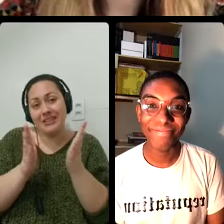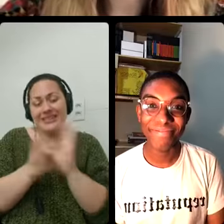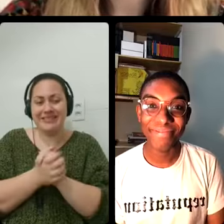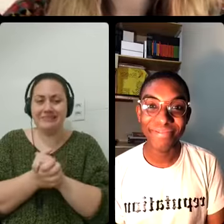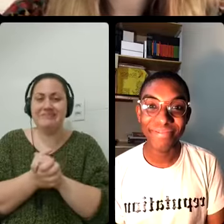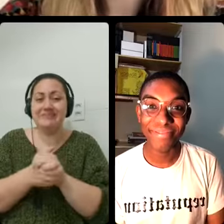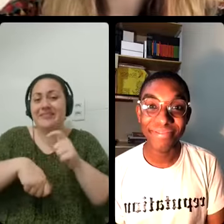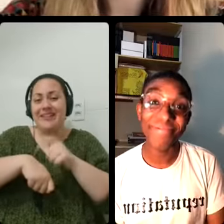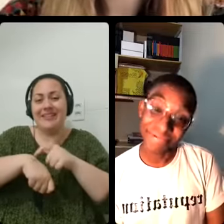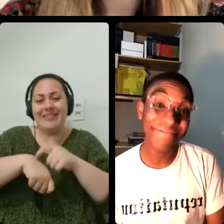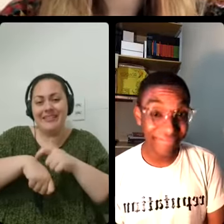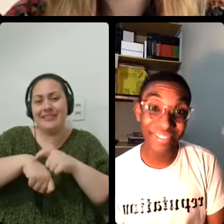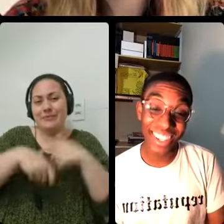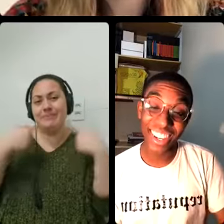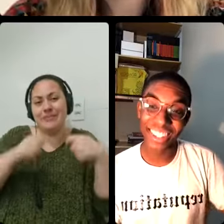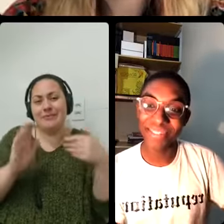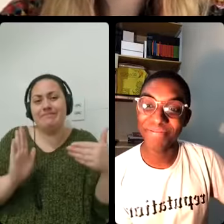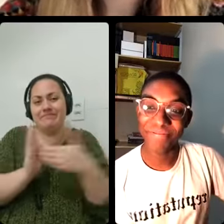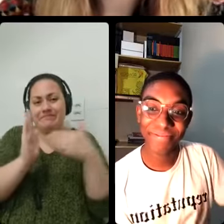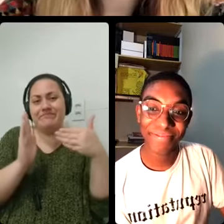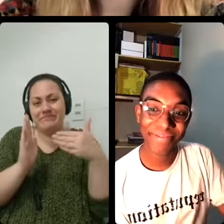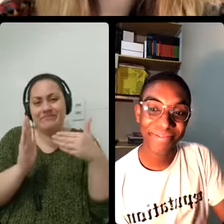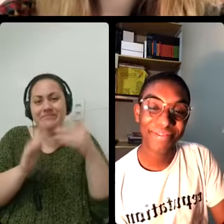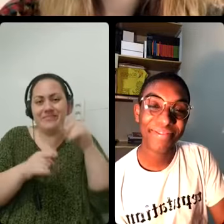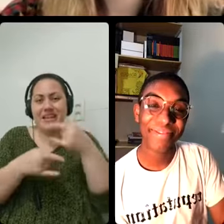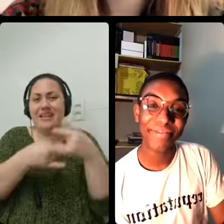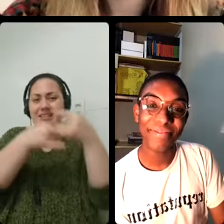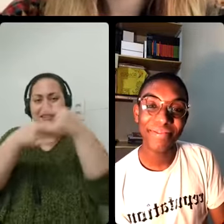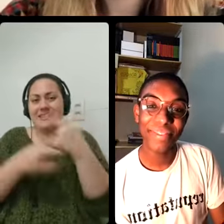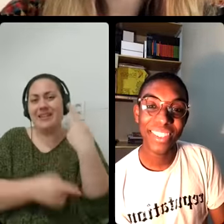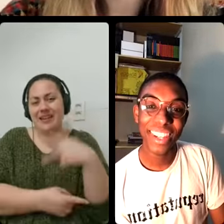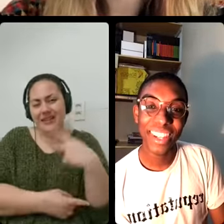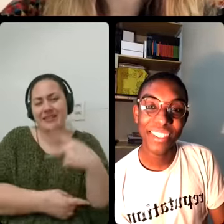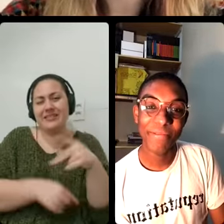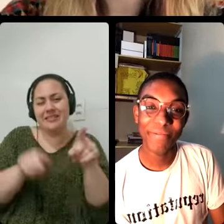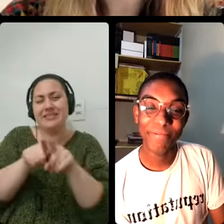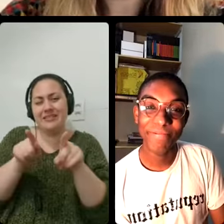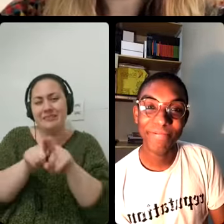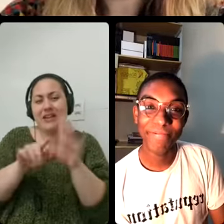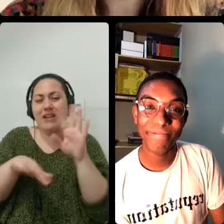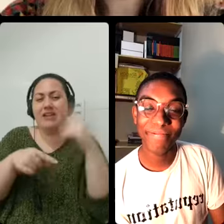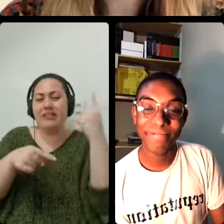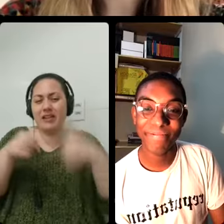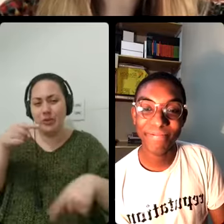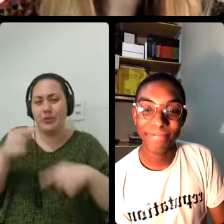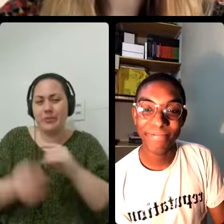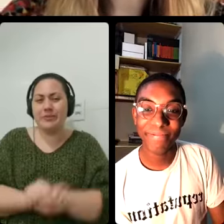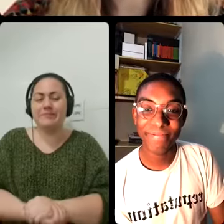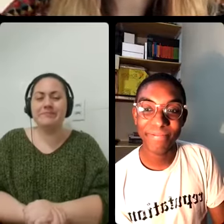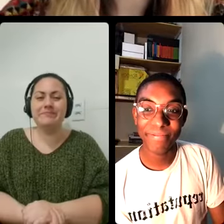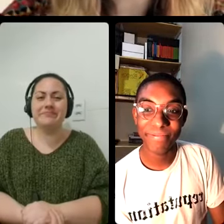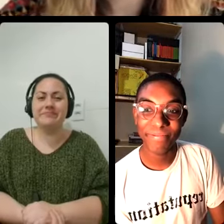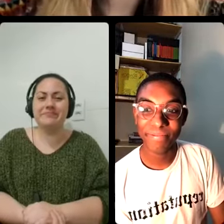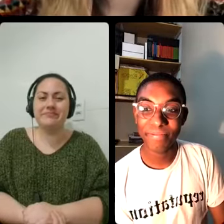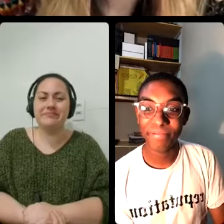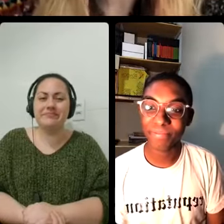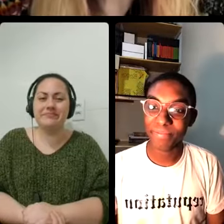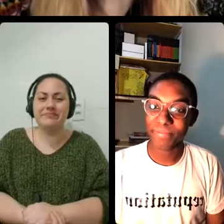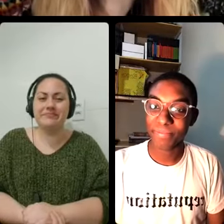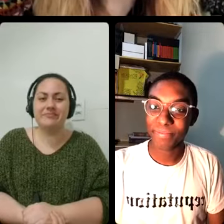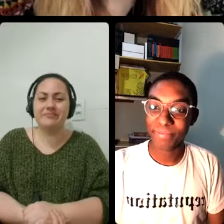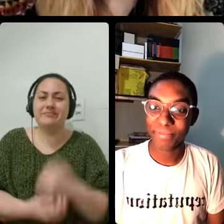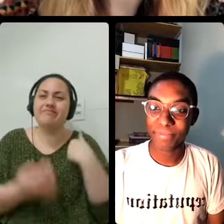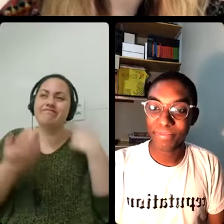do tempo, assim, né, que a gente tem um tempo que o É, Instagram acaba nos derrubando, assim, eu queria saber